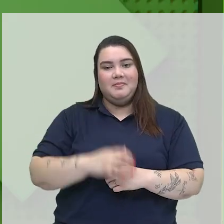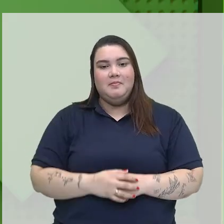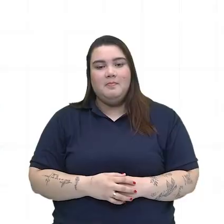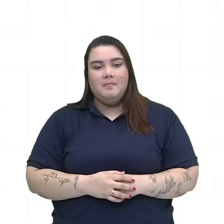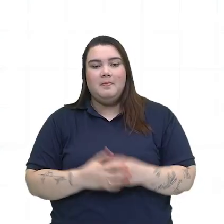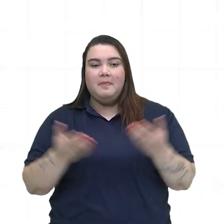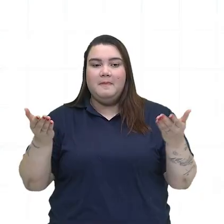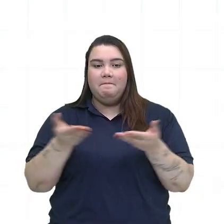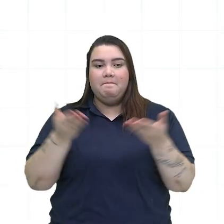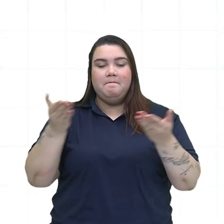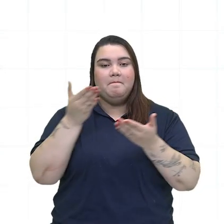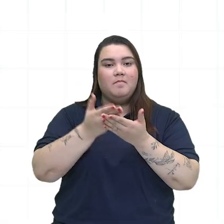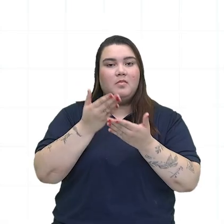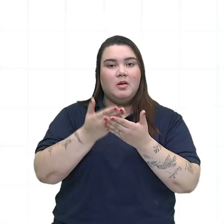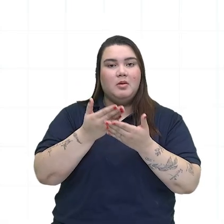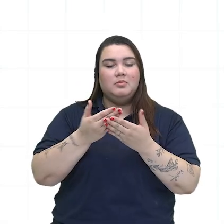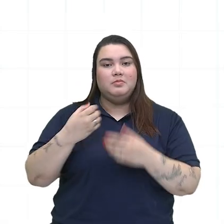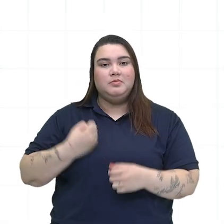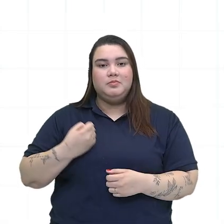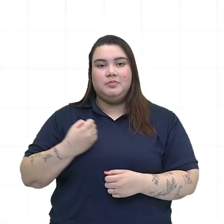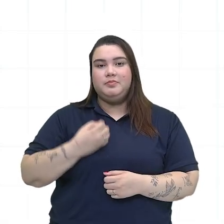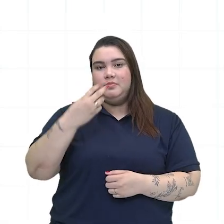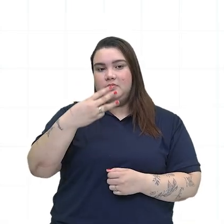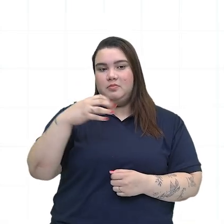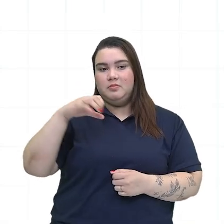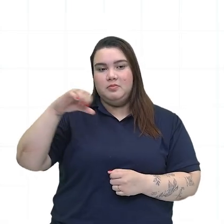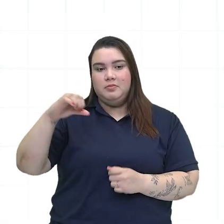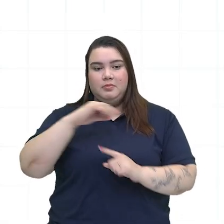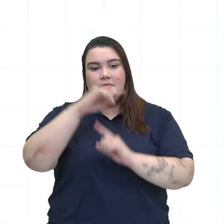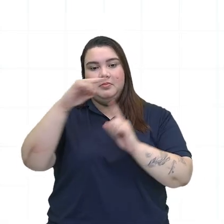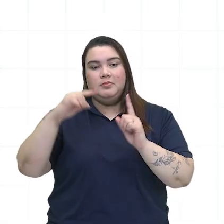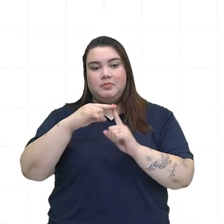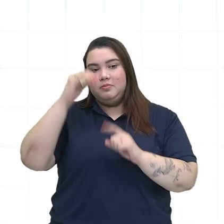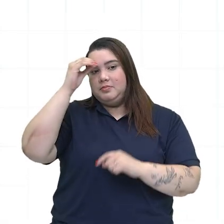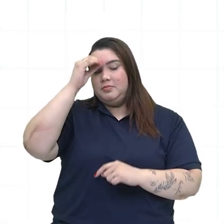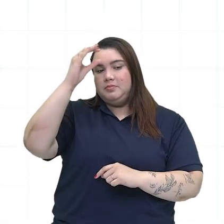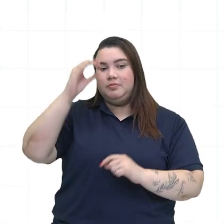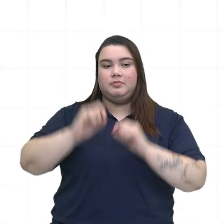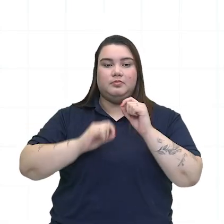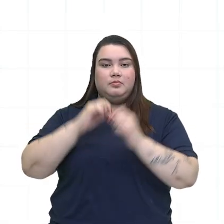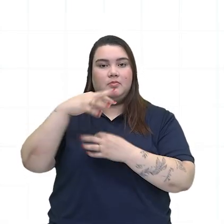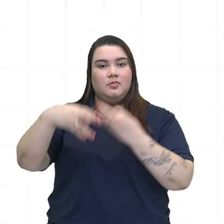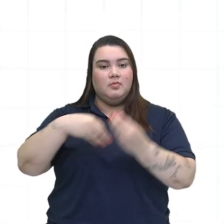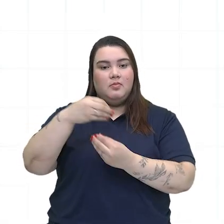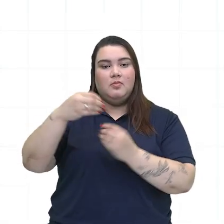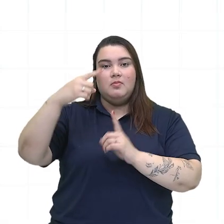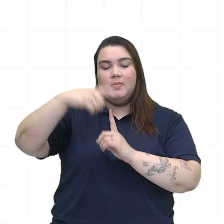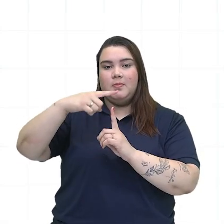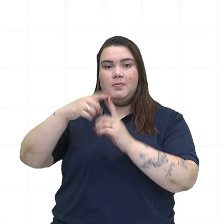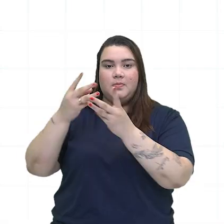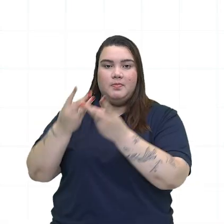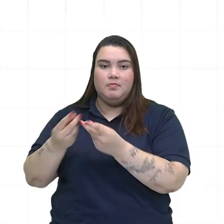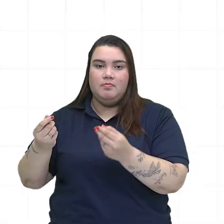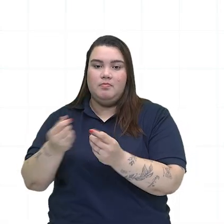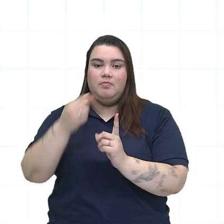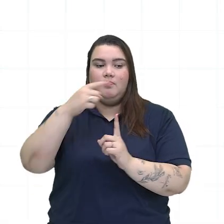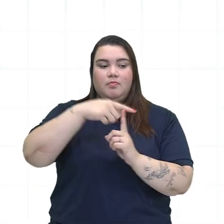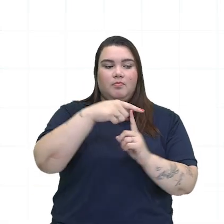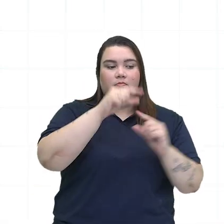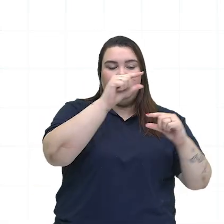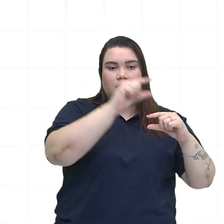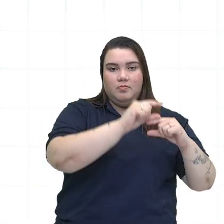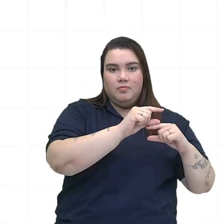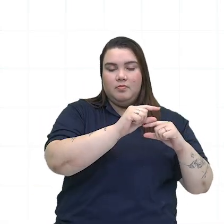Ciências, e vamos para a nossa aula de número 39, com objeto de conhecimento, misturas homogêneas